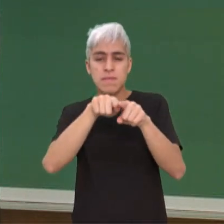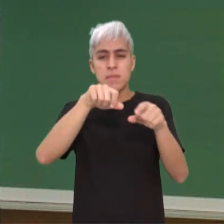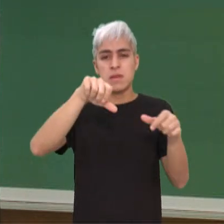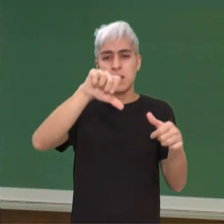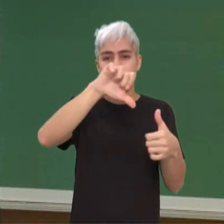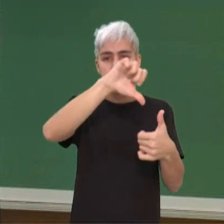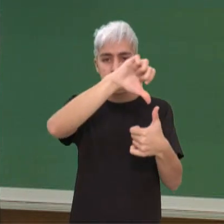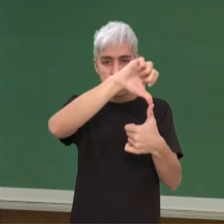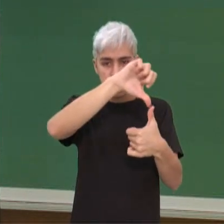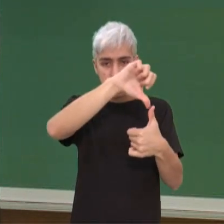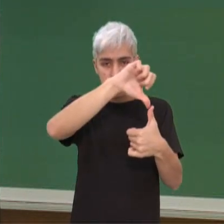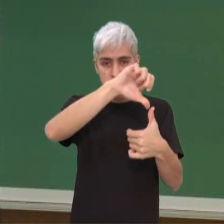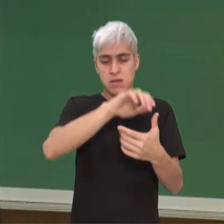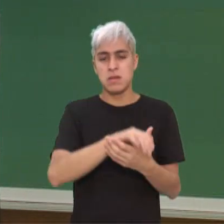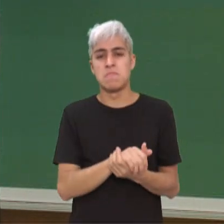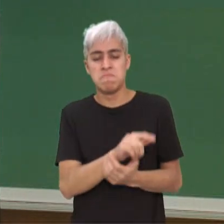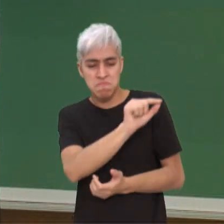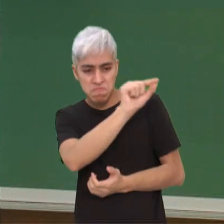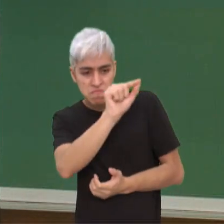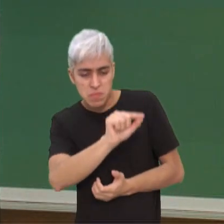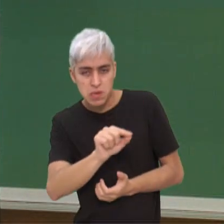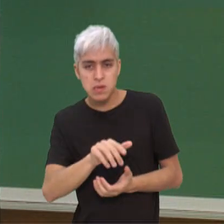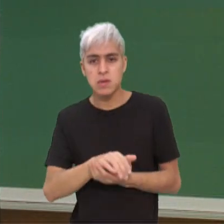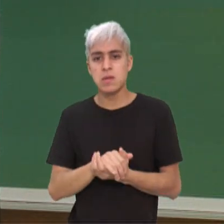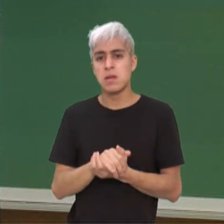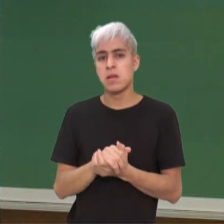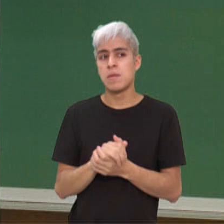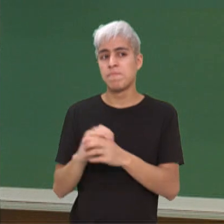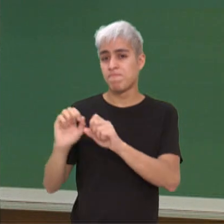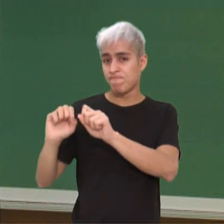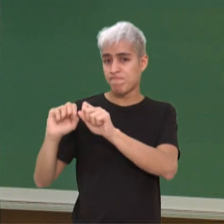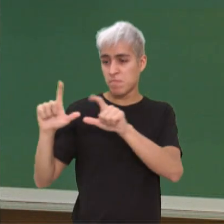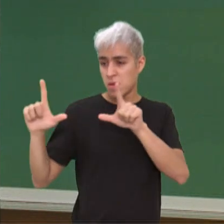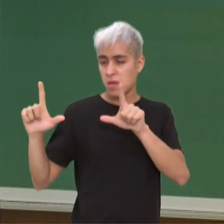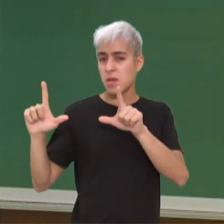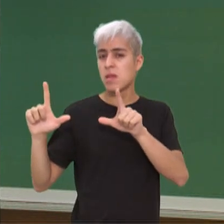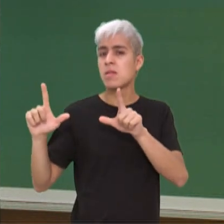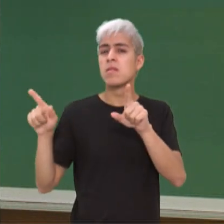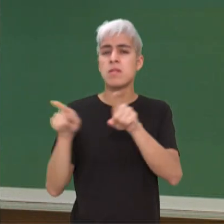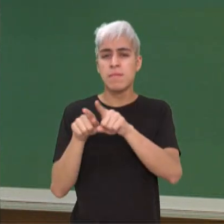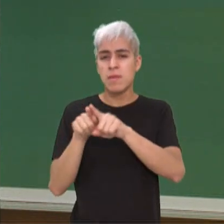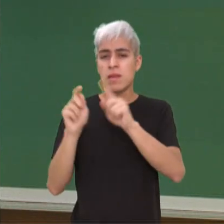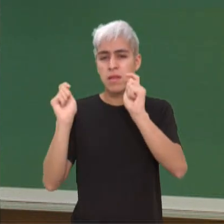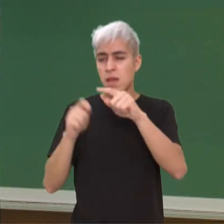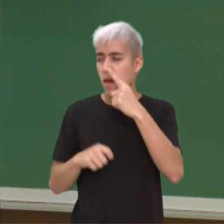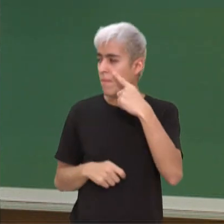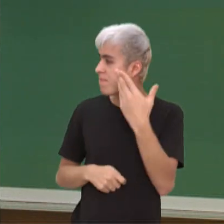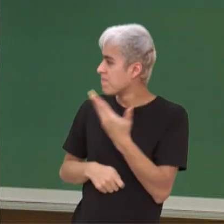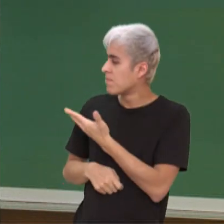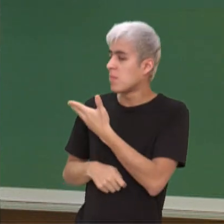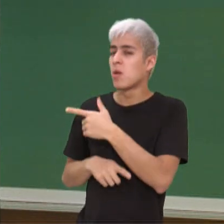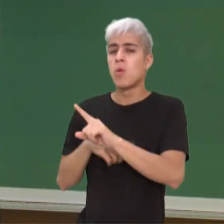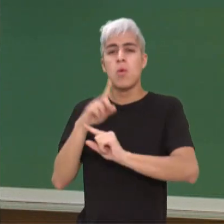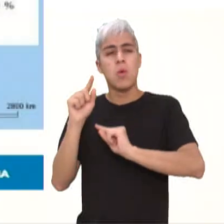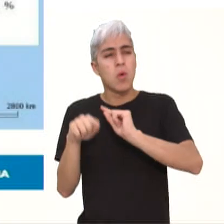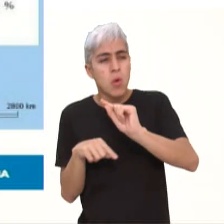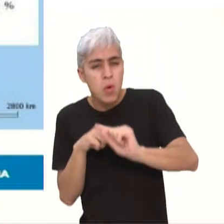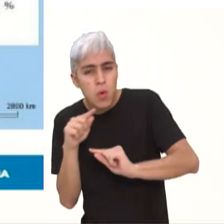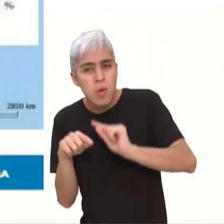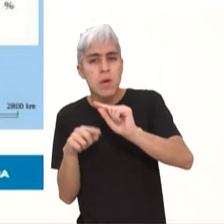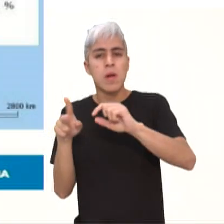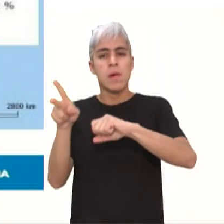Central, ok? Do outro lado do slide, nós estamos enxergando a questão